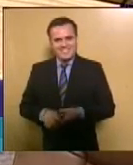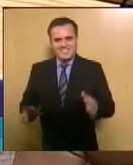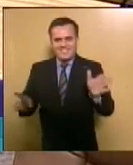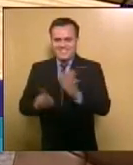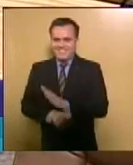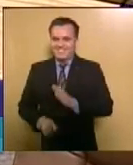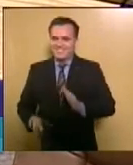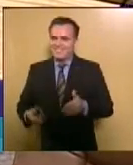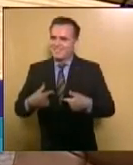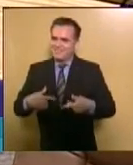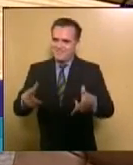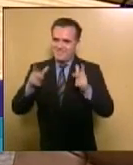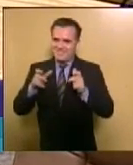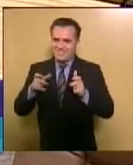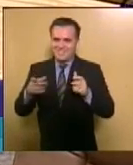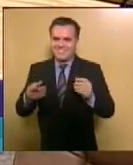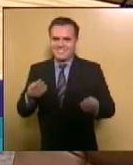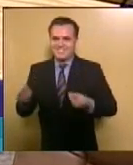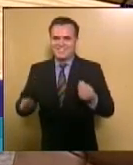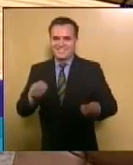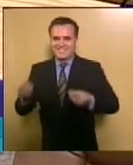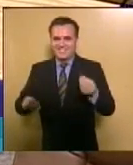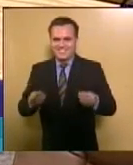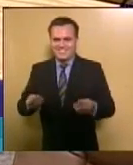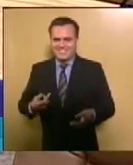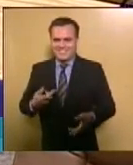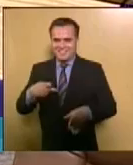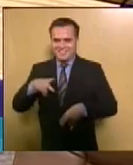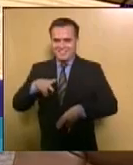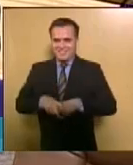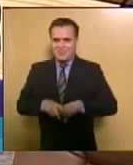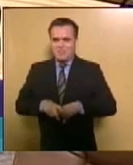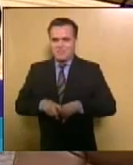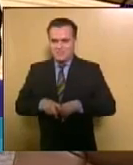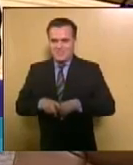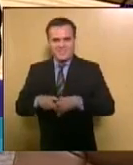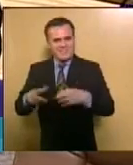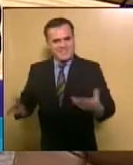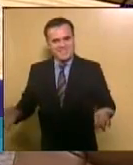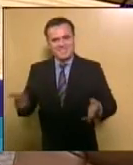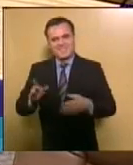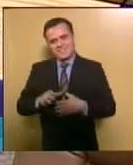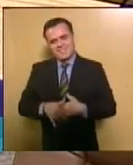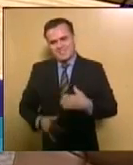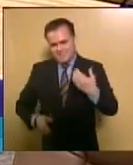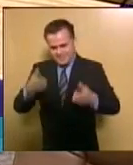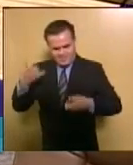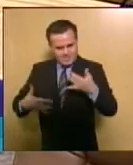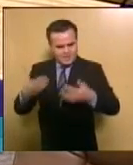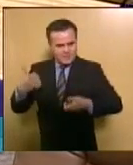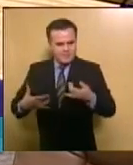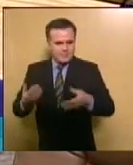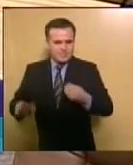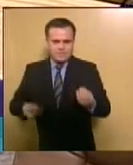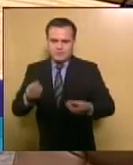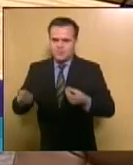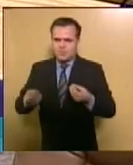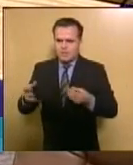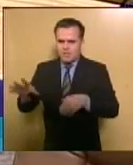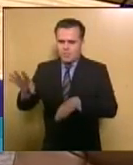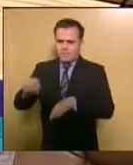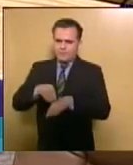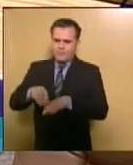o que eu percebi E aí eu fii aqui sentado e analisando na fala do do que vocês trouxeram das